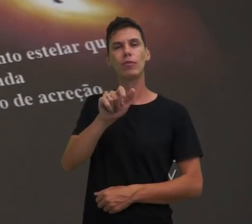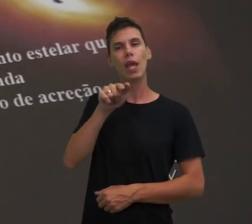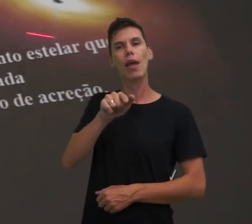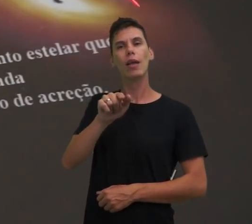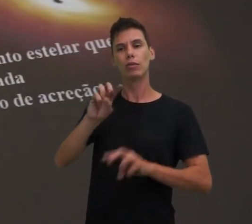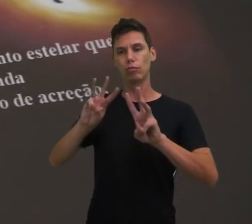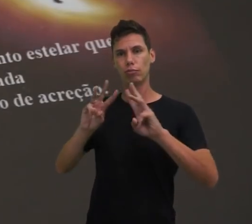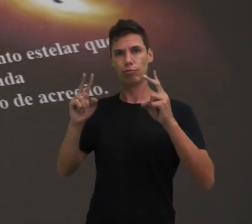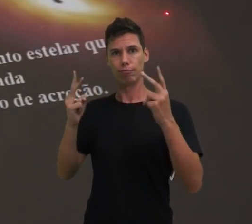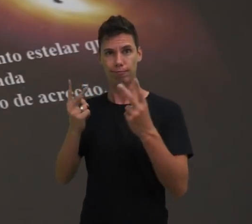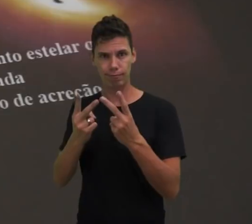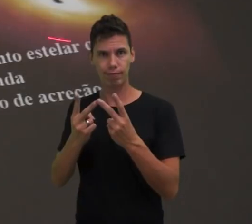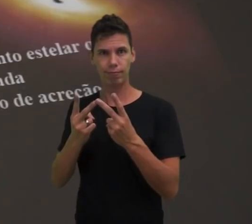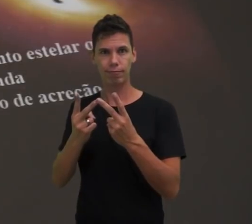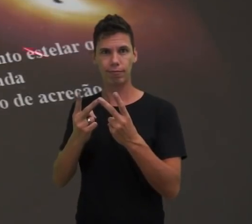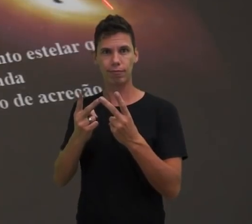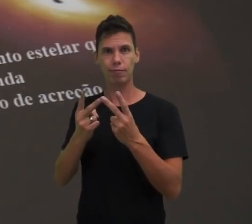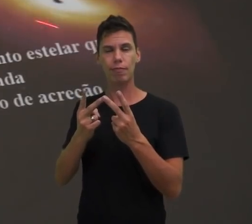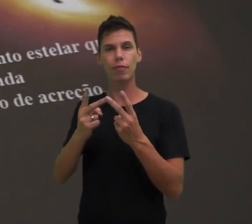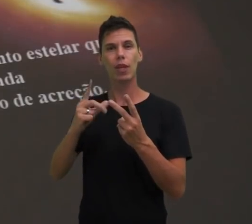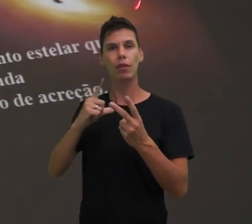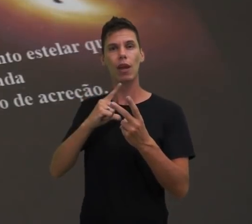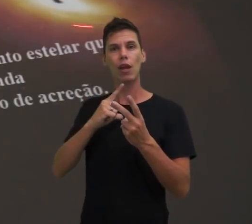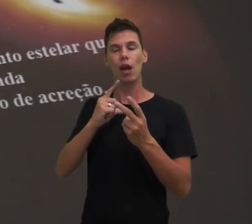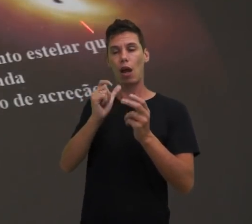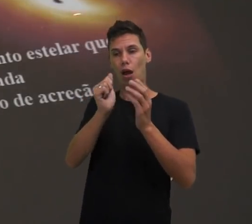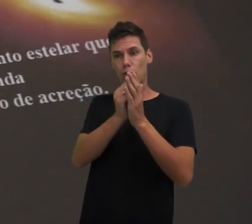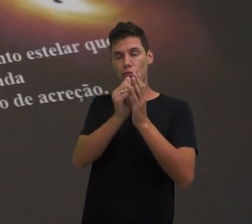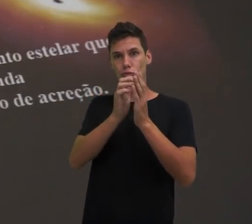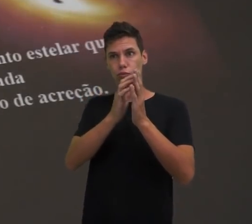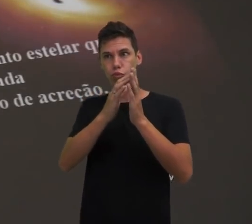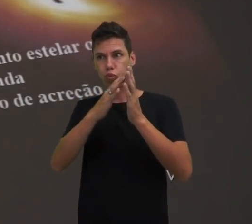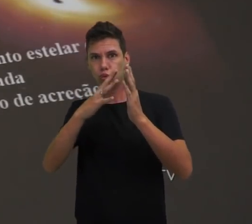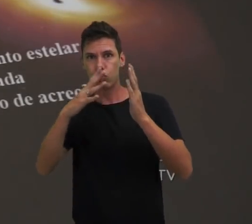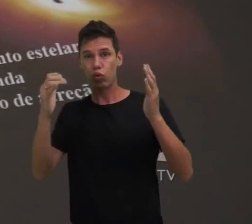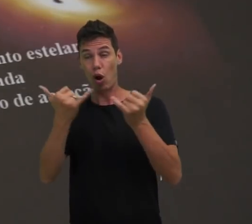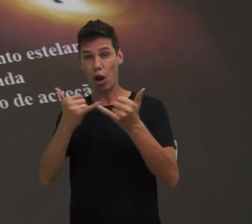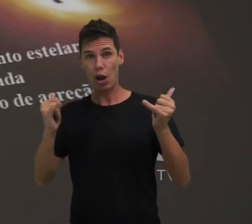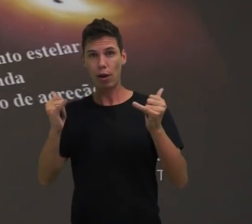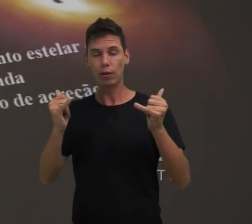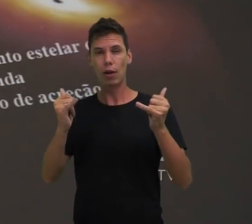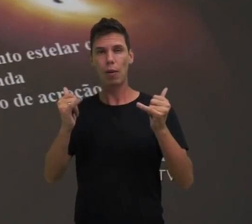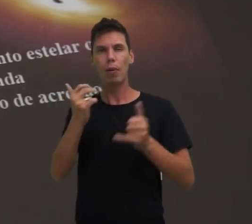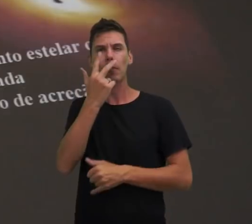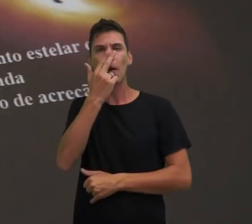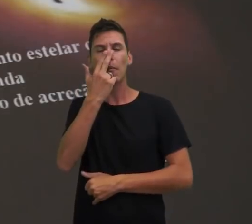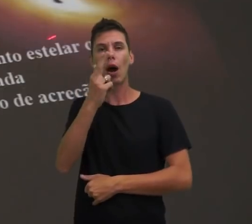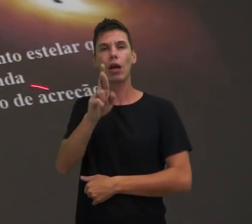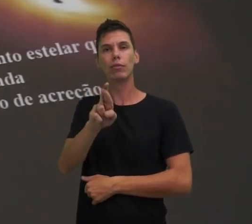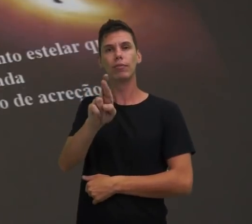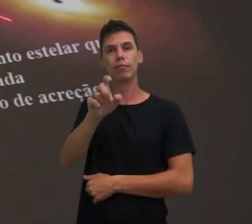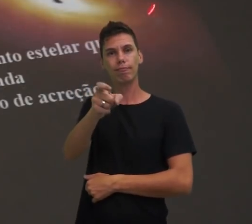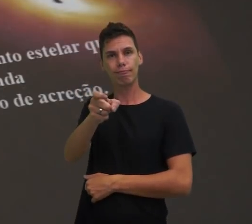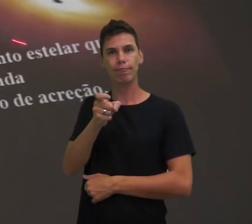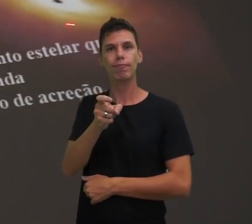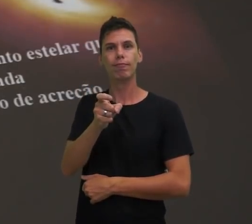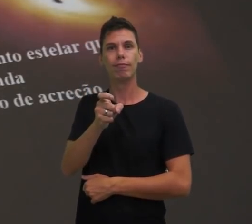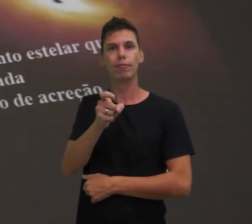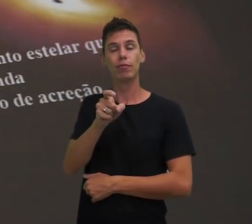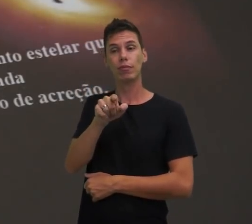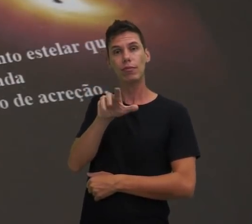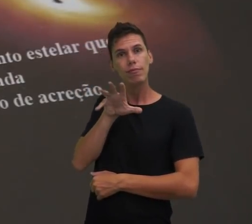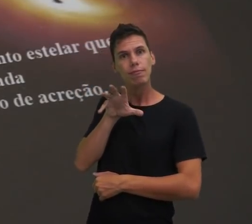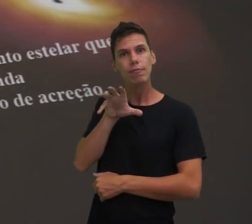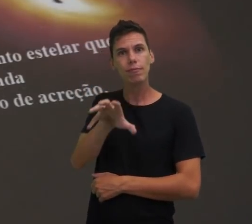Esse material aqui, ele emite energia luminosa tão energética que ele vai na forma de raio-x. E aí, é